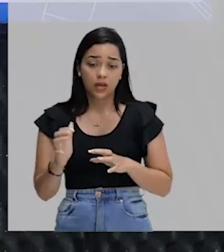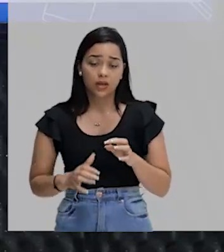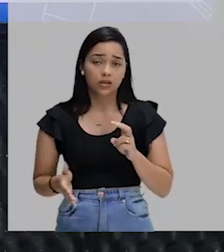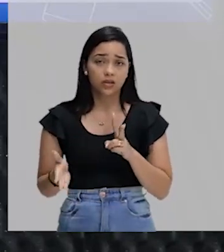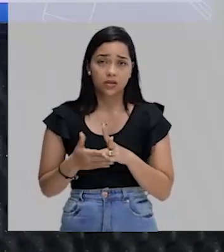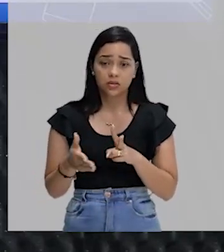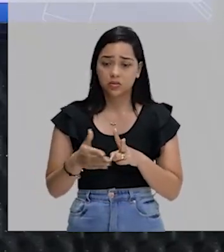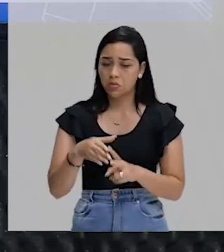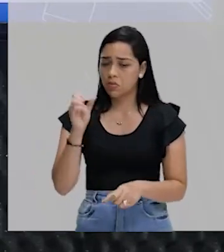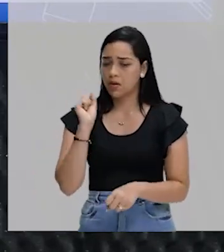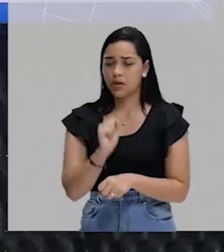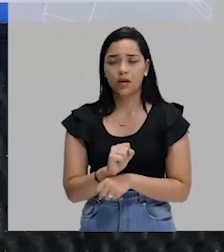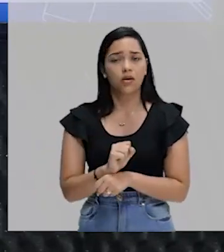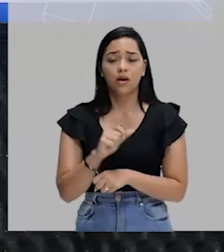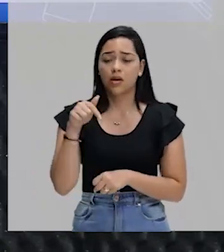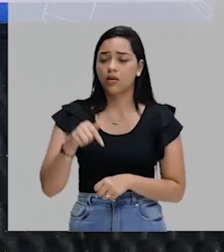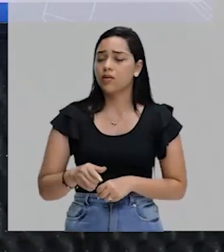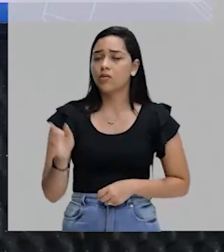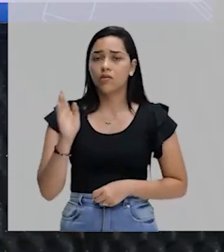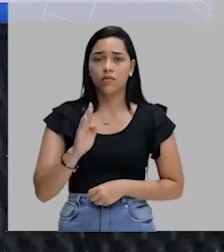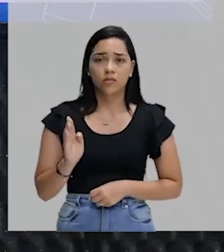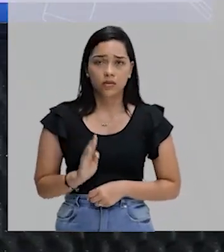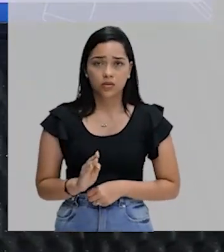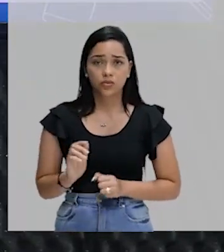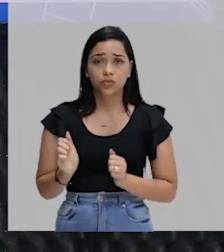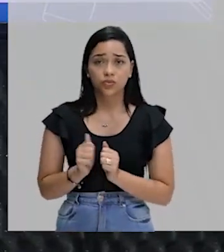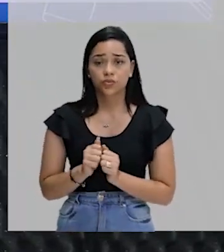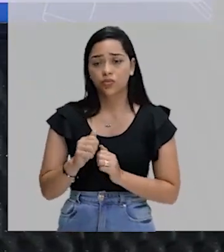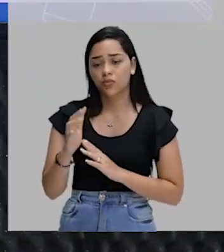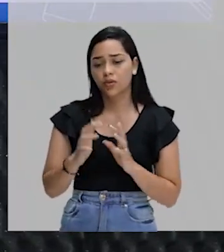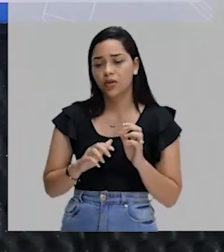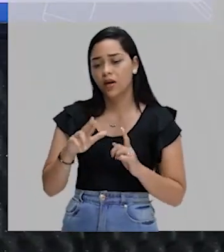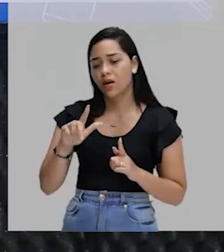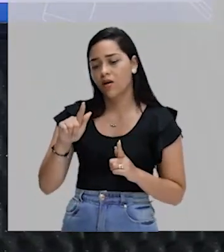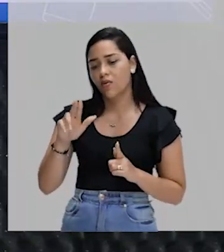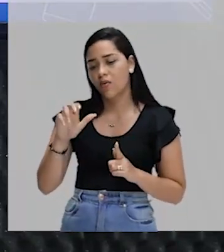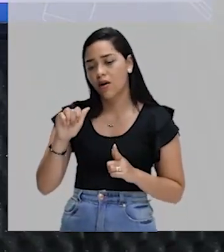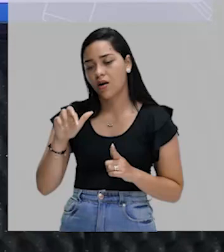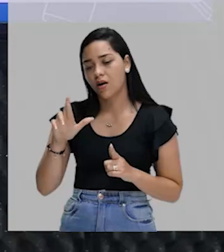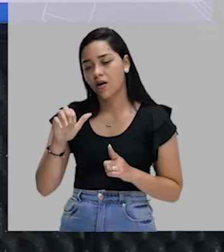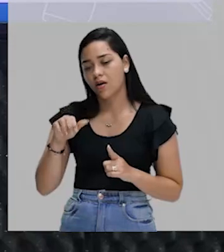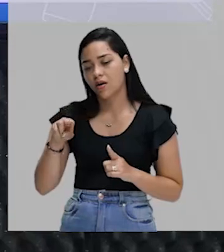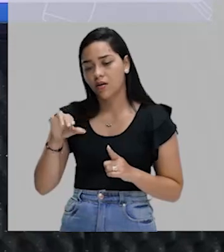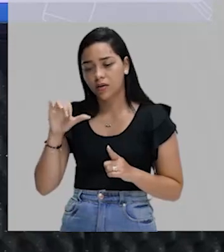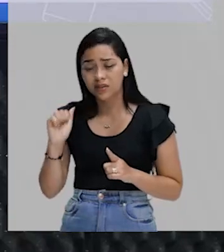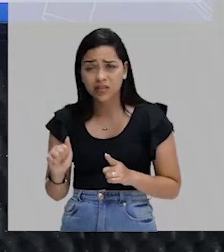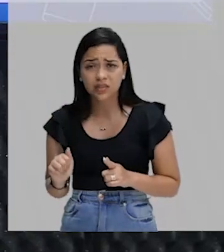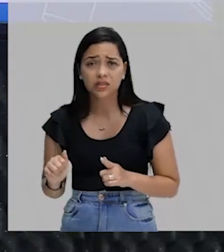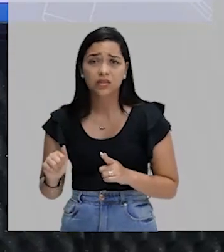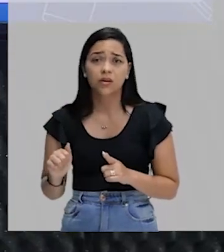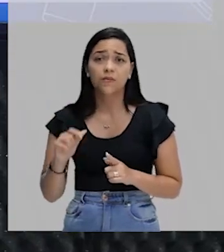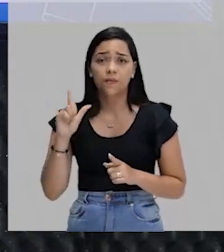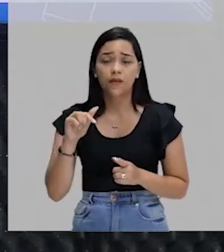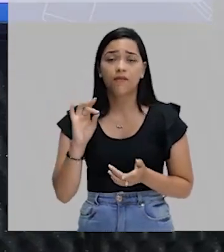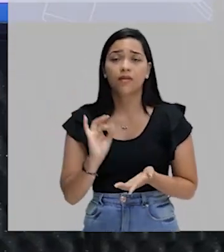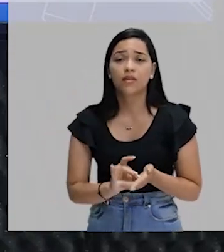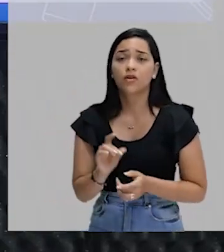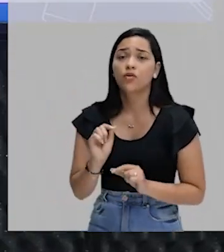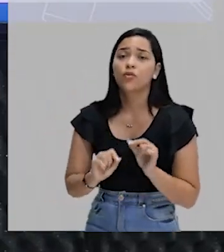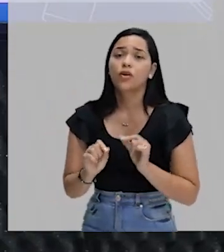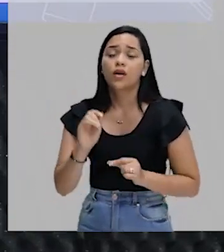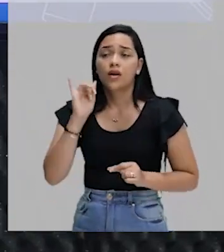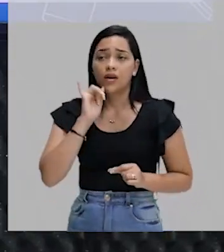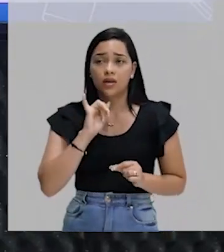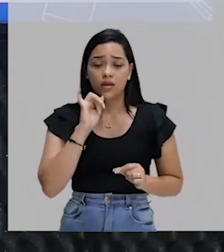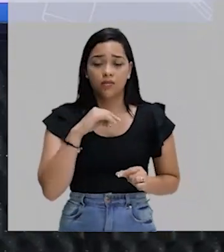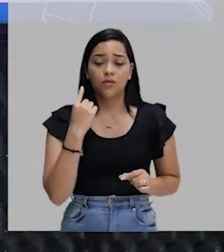não se esgotaram no Brasil com a Guerra Guaranítica. A Guerra Guaranítica, na verdade, é um exemplo para